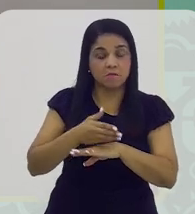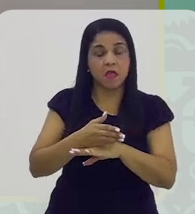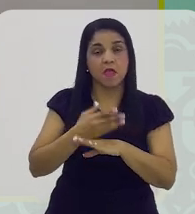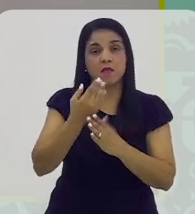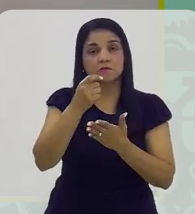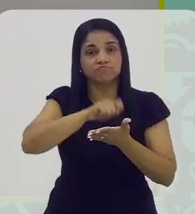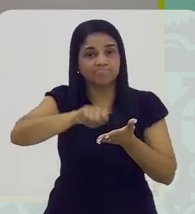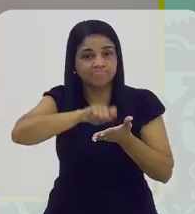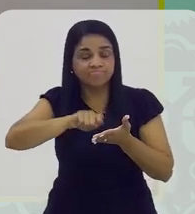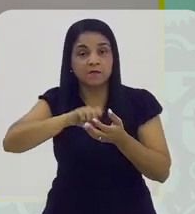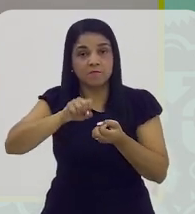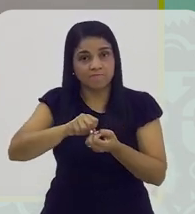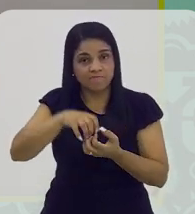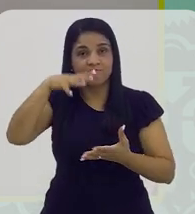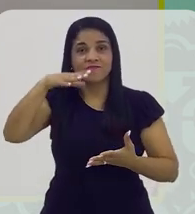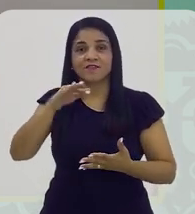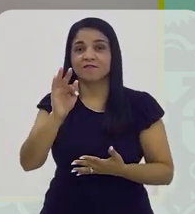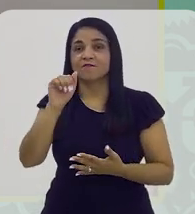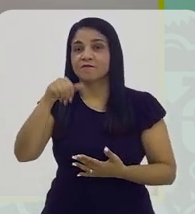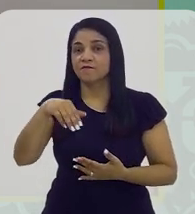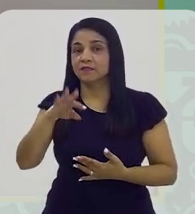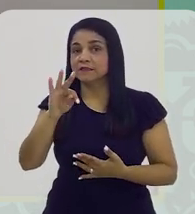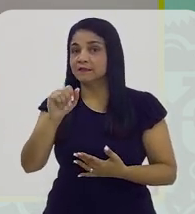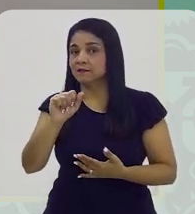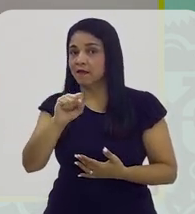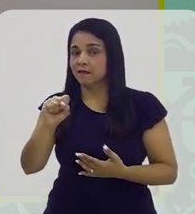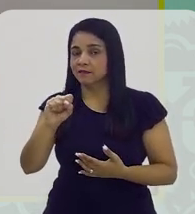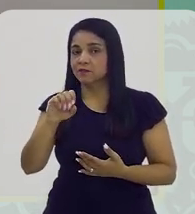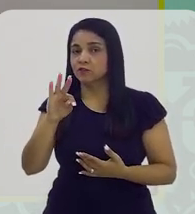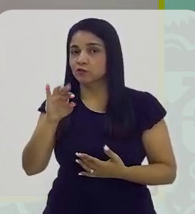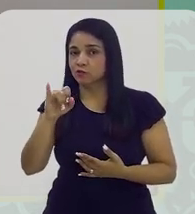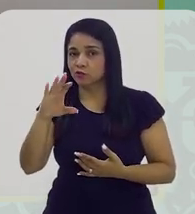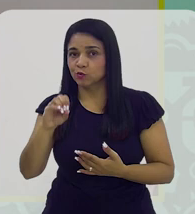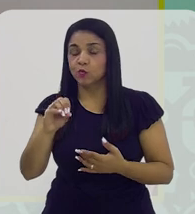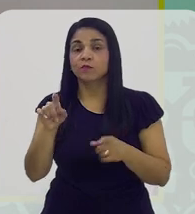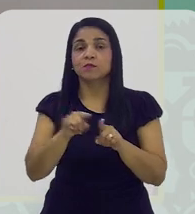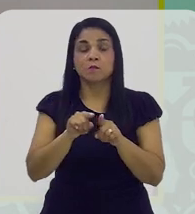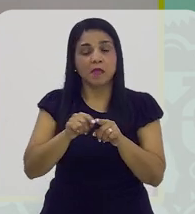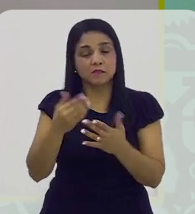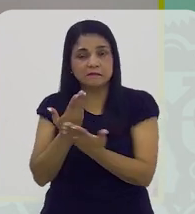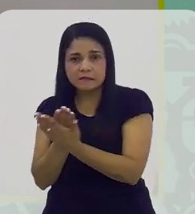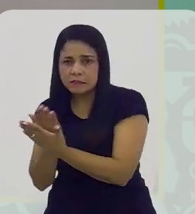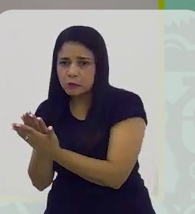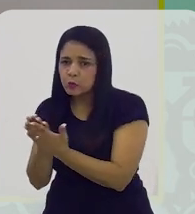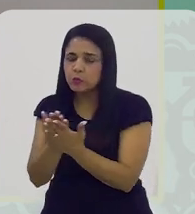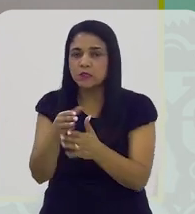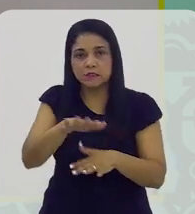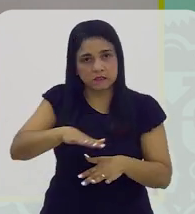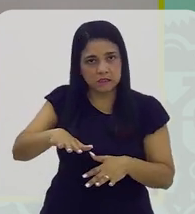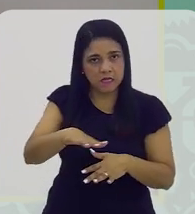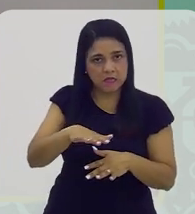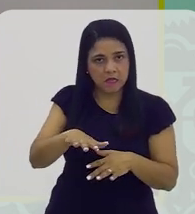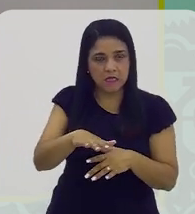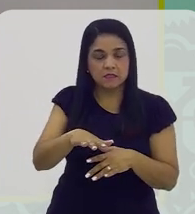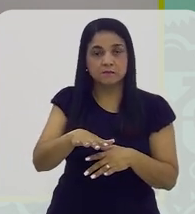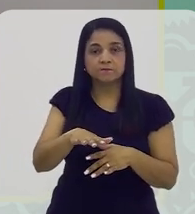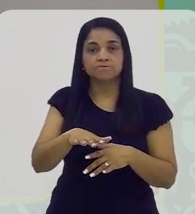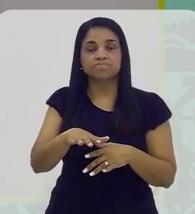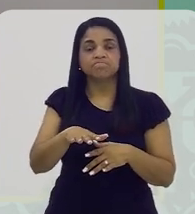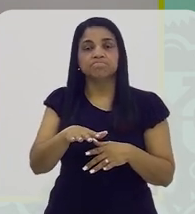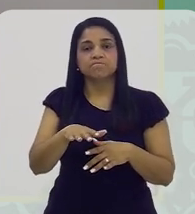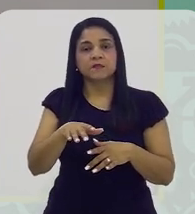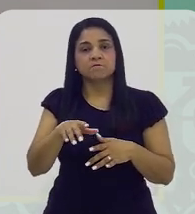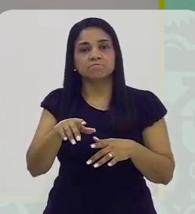de uma das matérias do Fantástico para falar sobre Discord, porque é outra área que a gente estuda. E